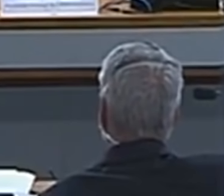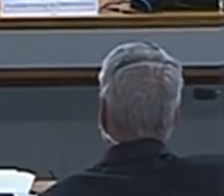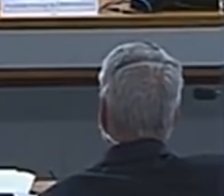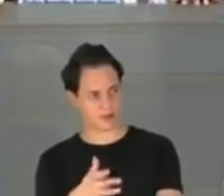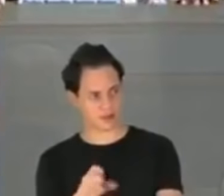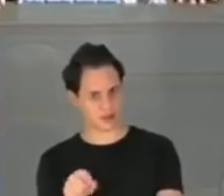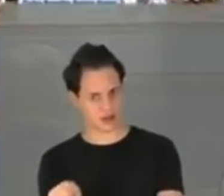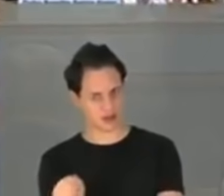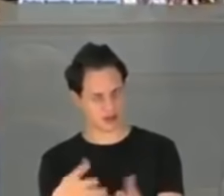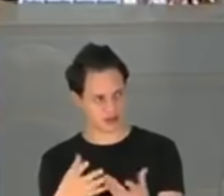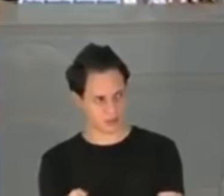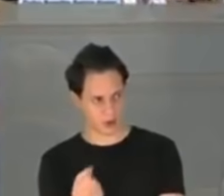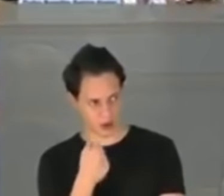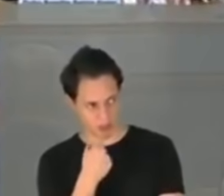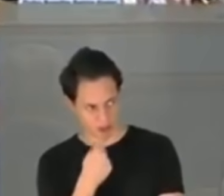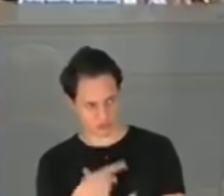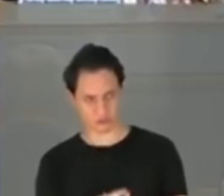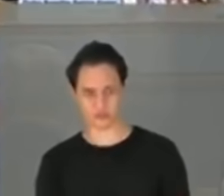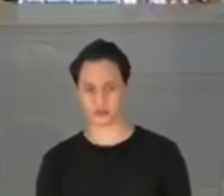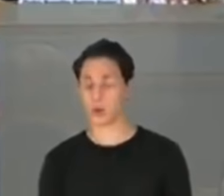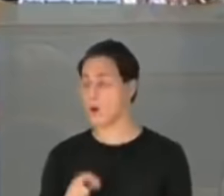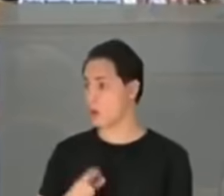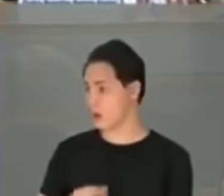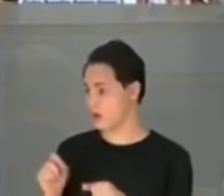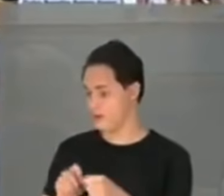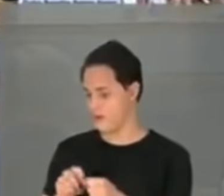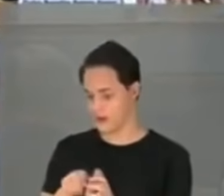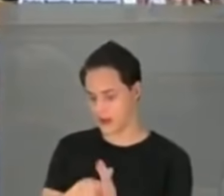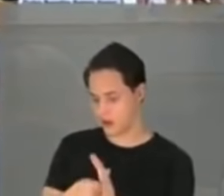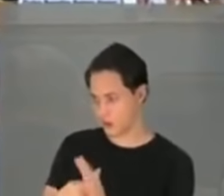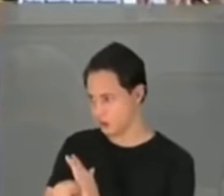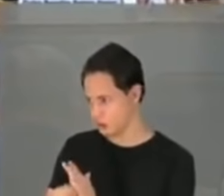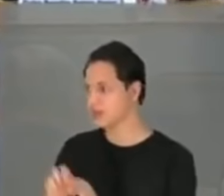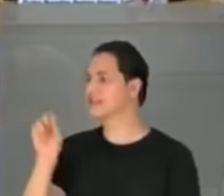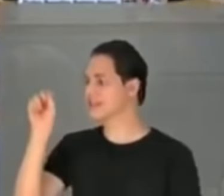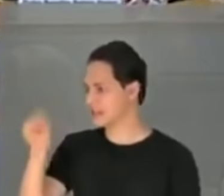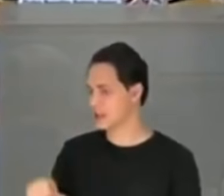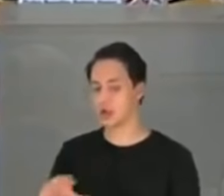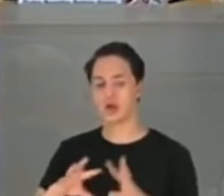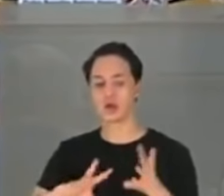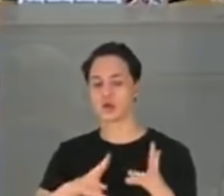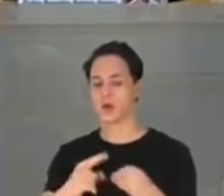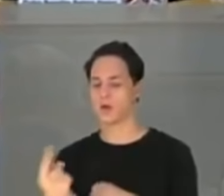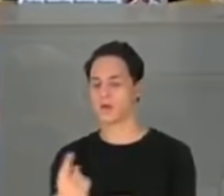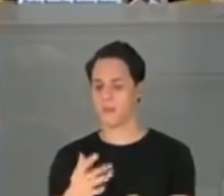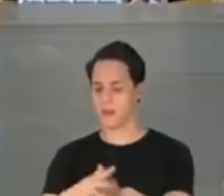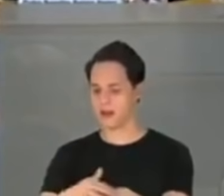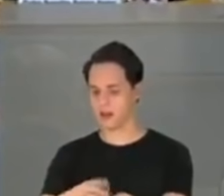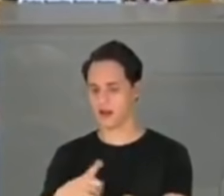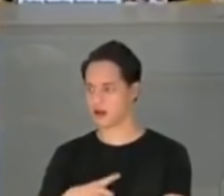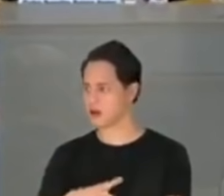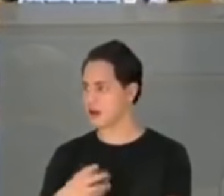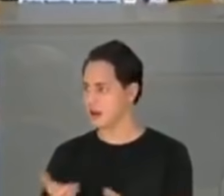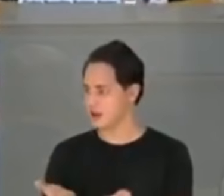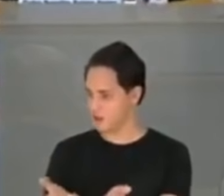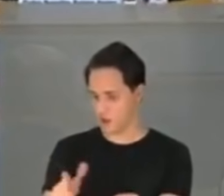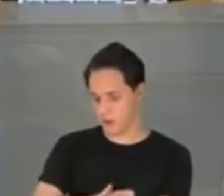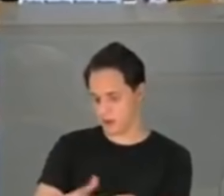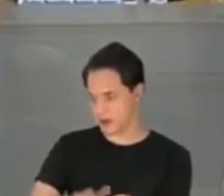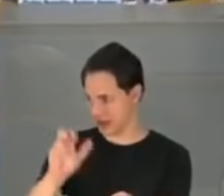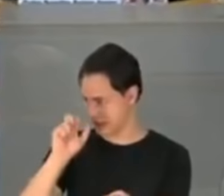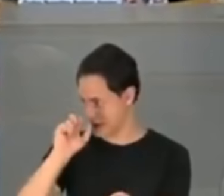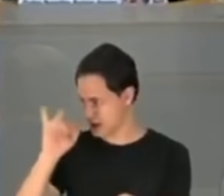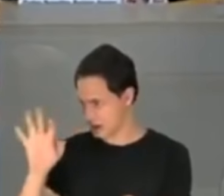hidroxicloroquina? Quando foram feitos estudos, sim, todos os pacientes receberam o termo livre